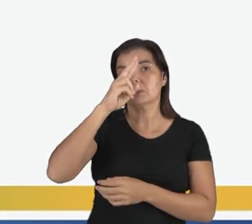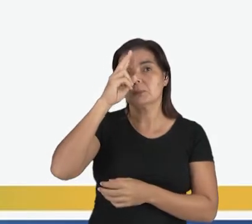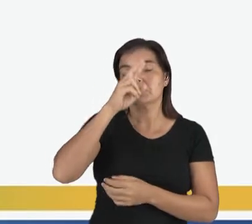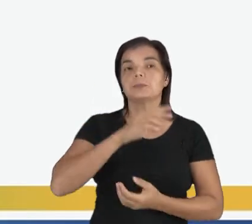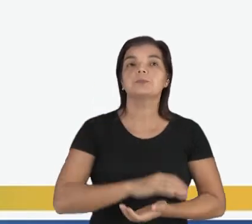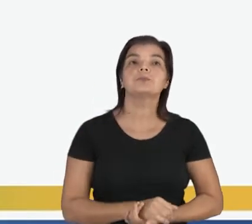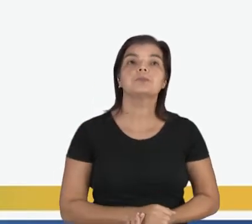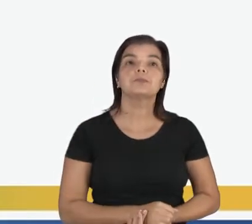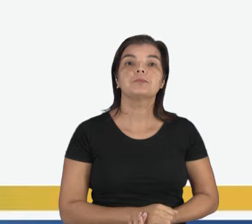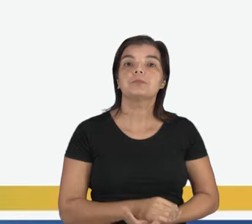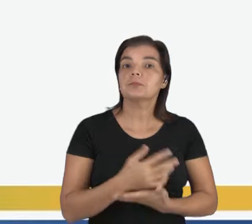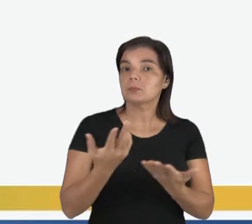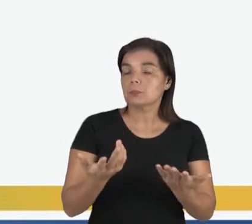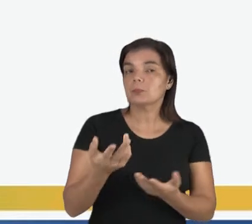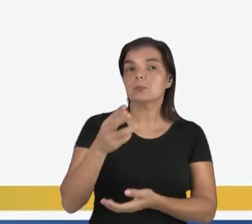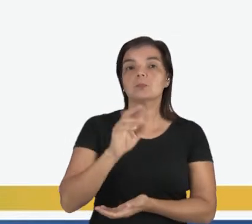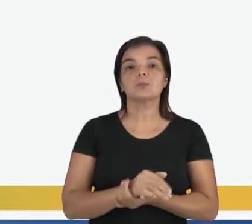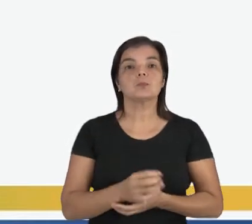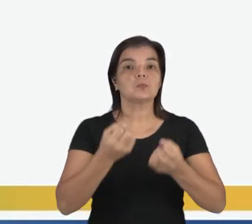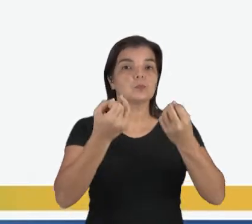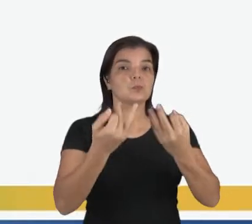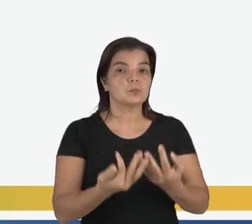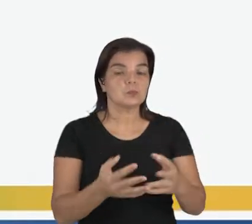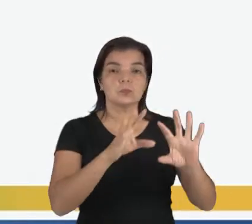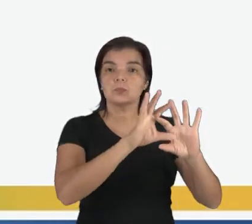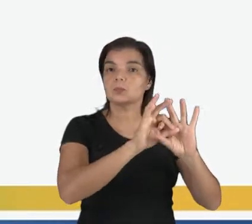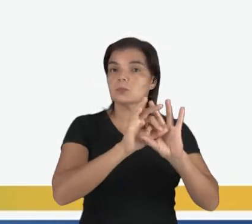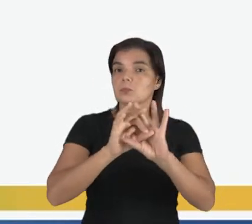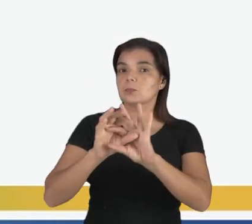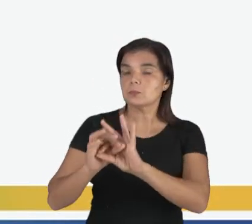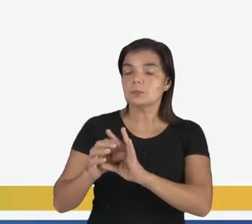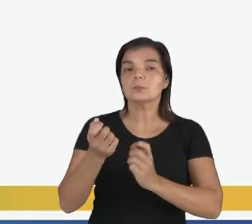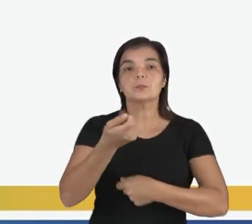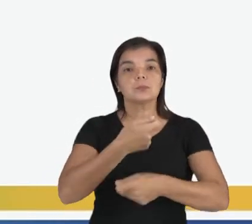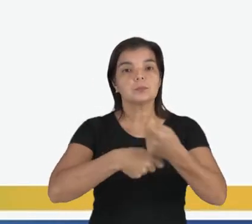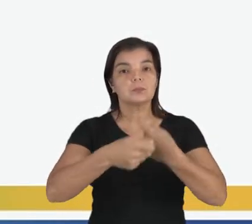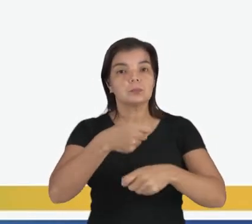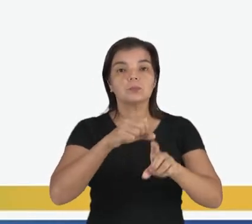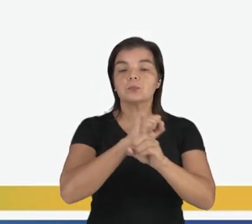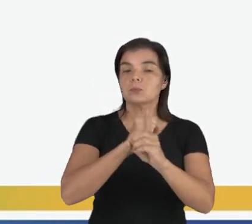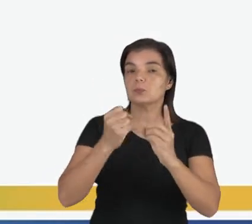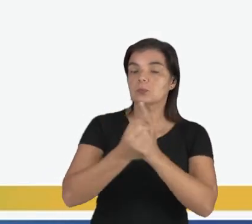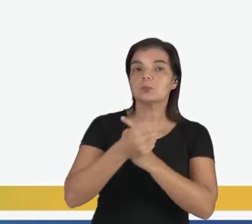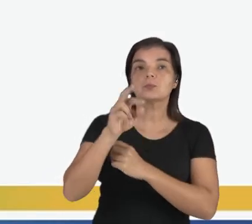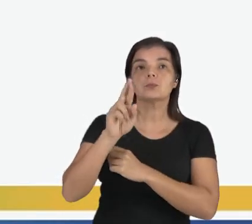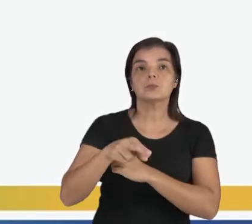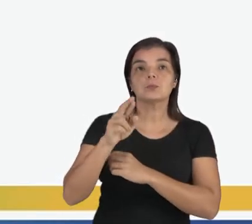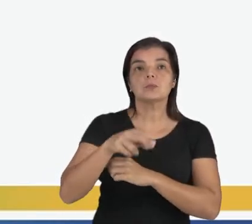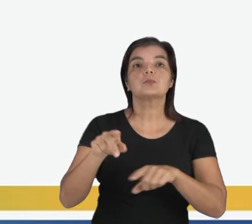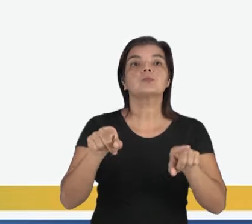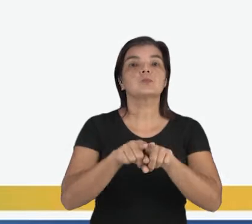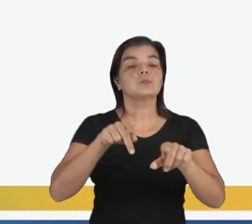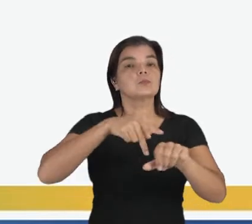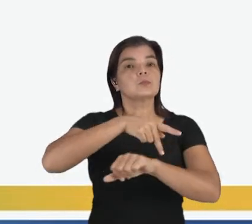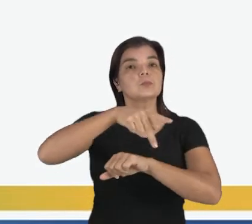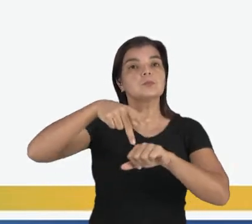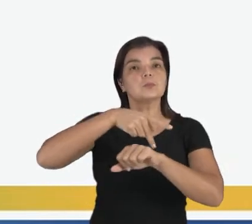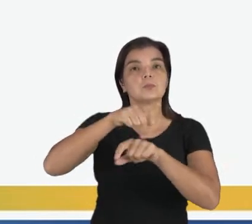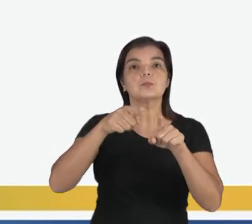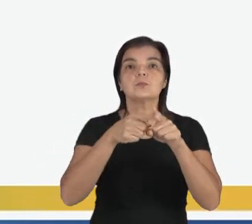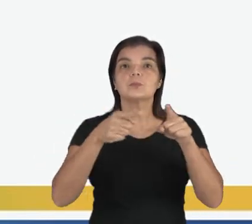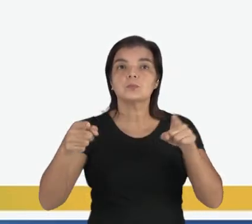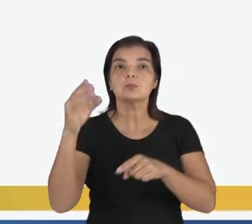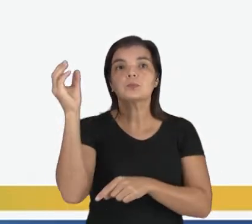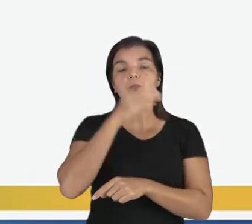tá? E aí então, né, falando aí do contexto econômico e social da Rússia, a gente tem um país, né, que passa